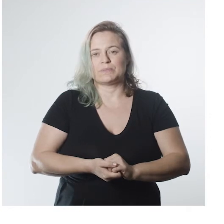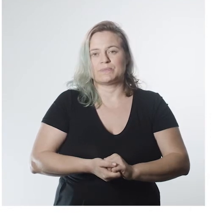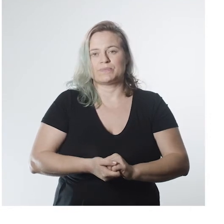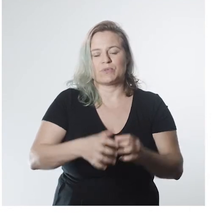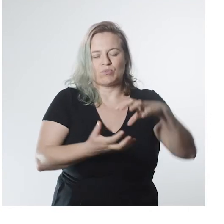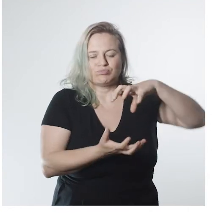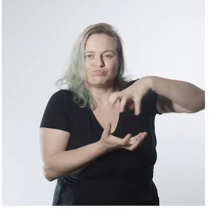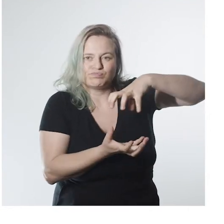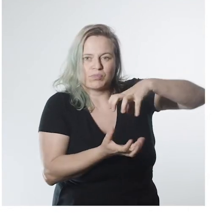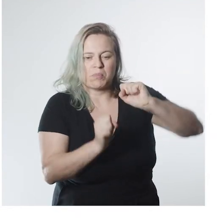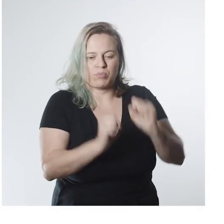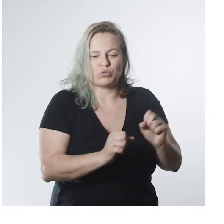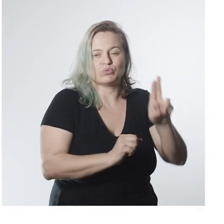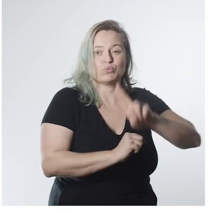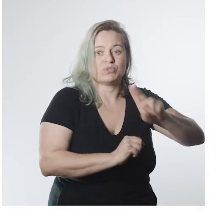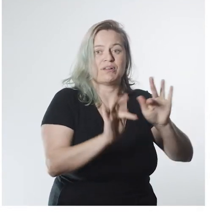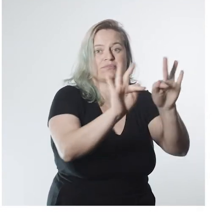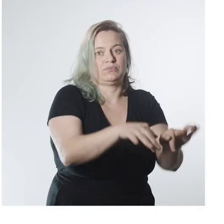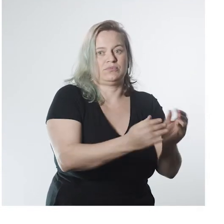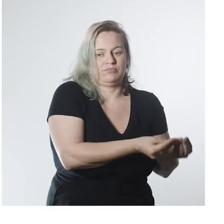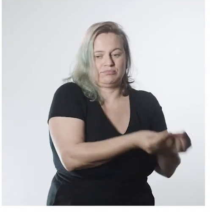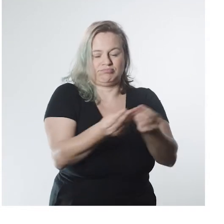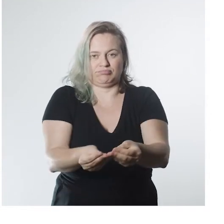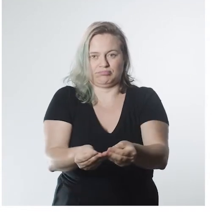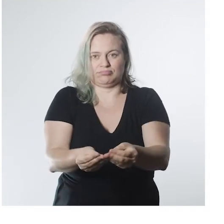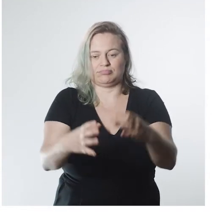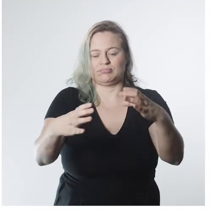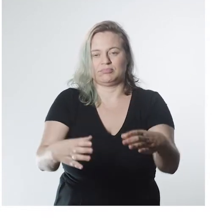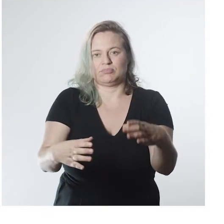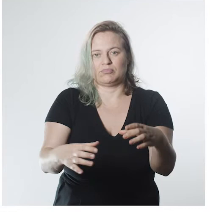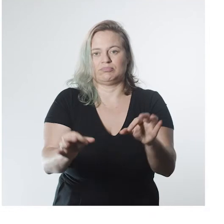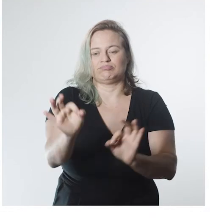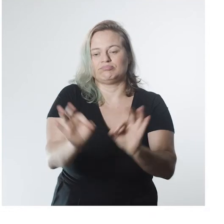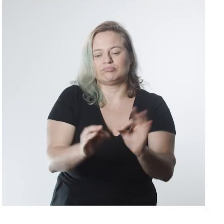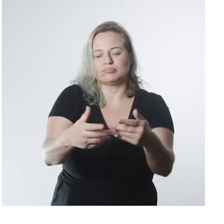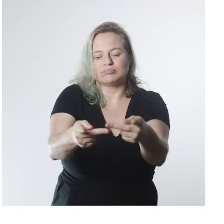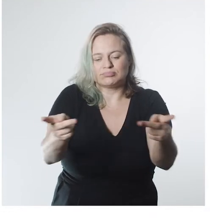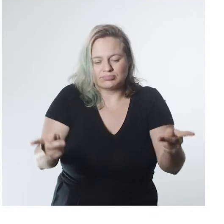a gente consegue depois colocar e já misturar e já fazer o empratamento dessa preparação.